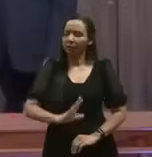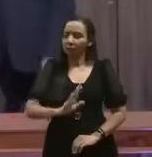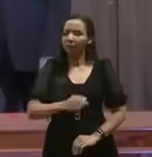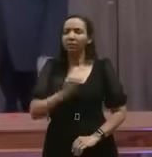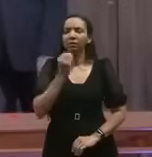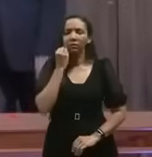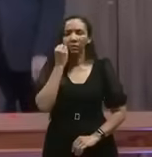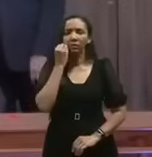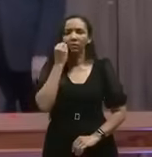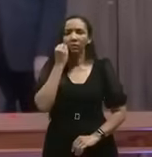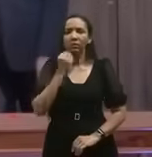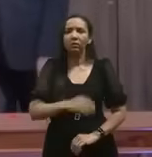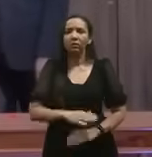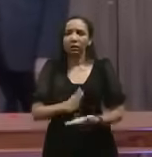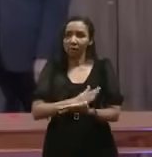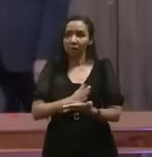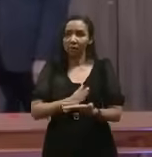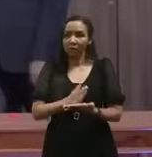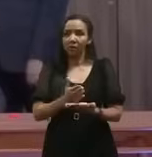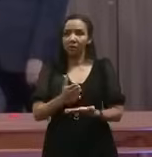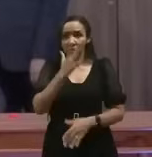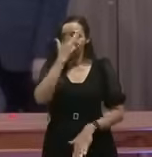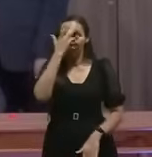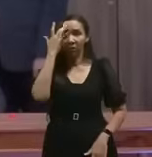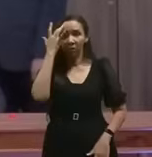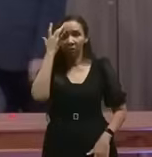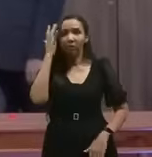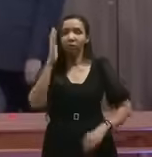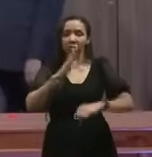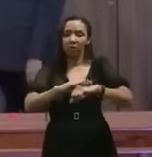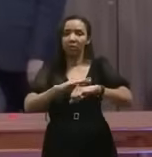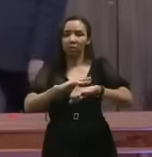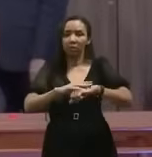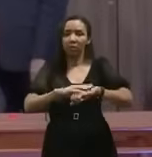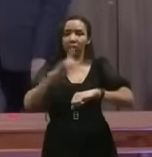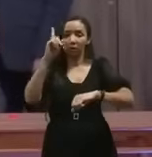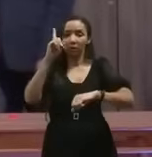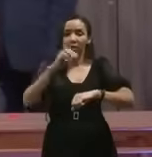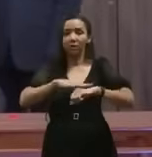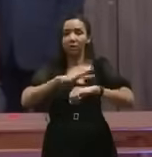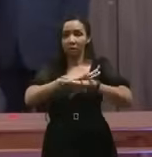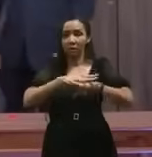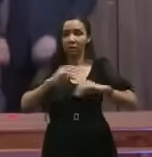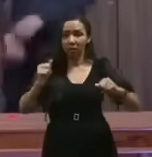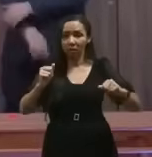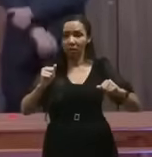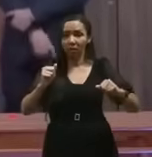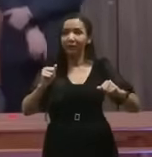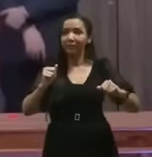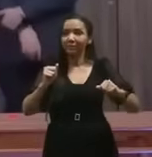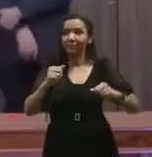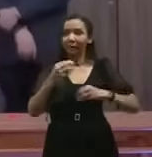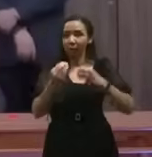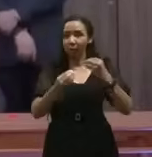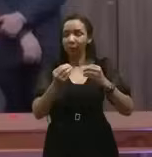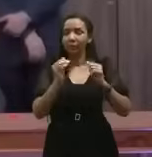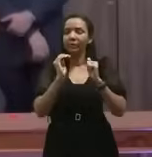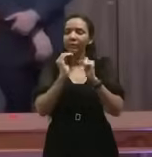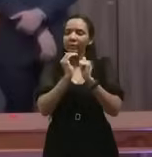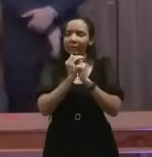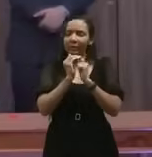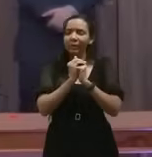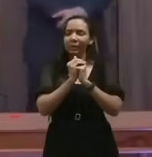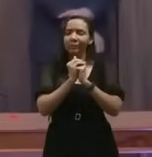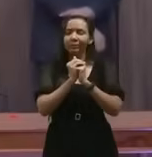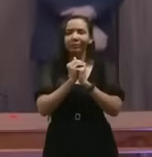o pastor terminar de pregar eu vou fazer a oração pela fé no nome de Jesus quando termina aquele irmão não tá nem